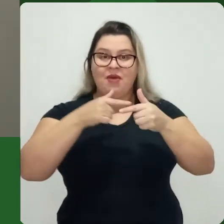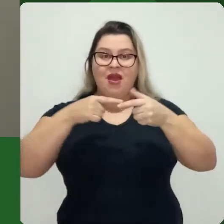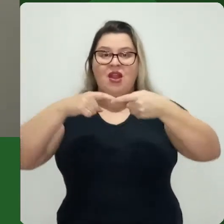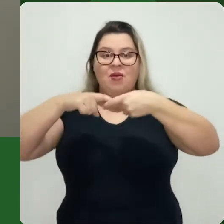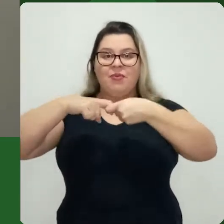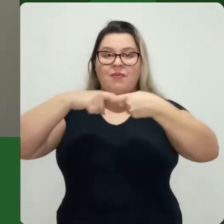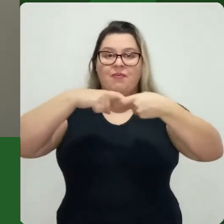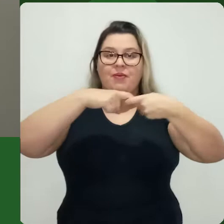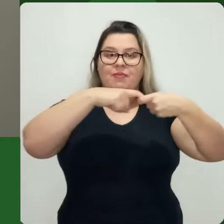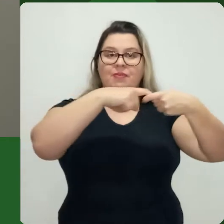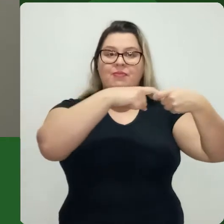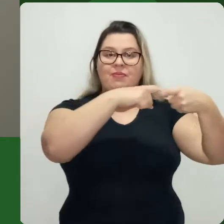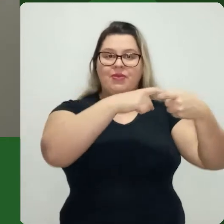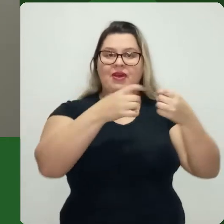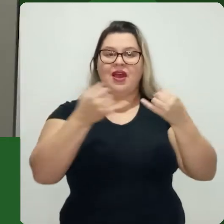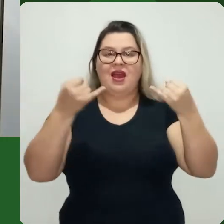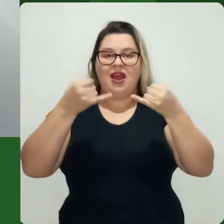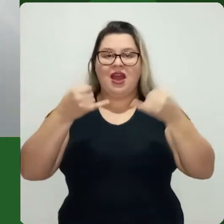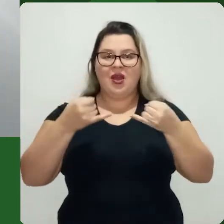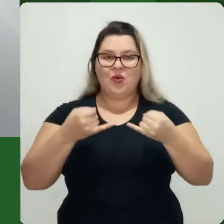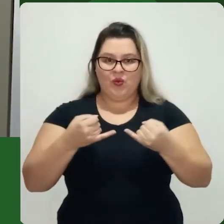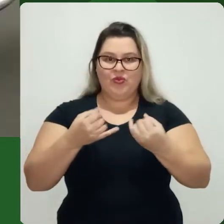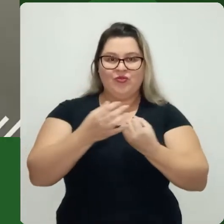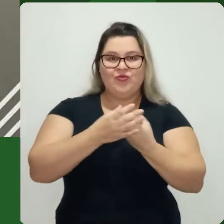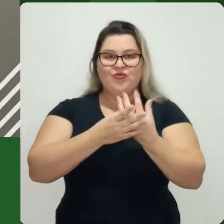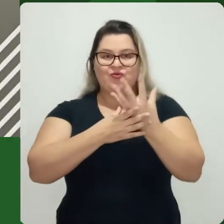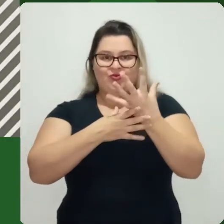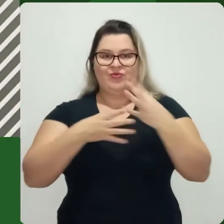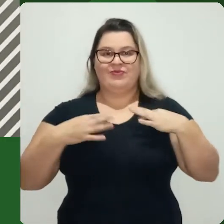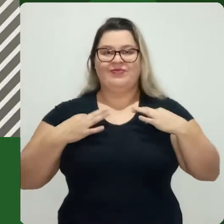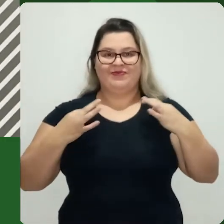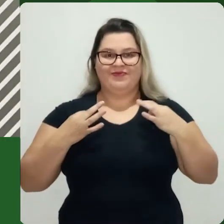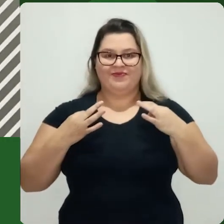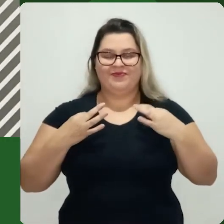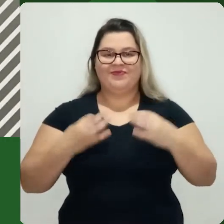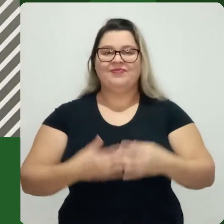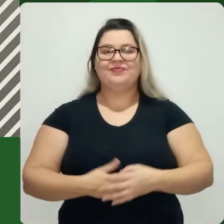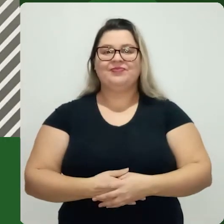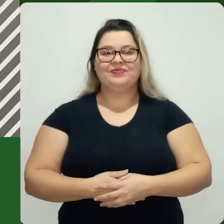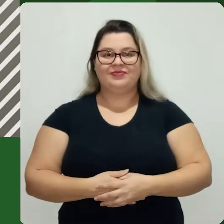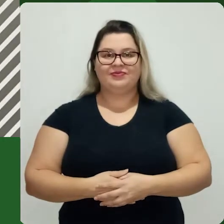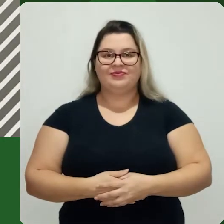em conjunto das agulhas e platinas, simulando a formação do tecido.